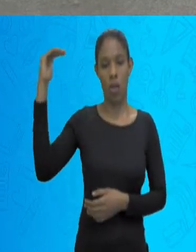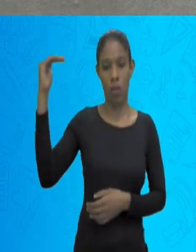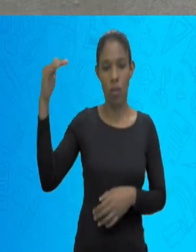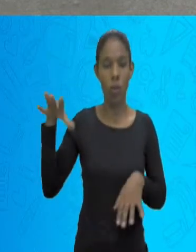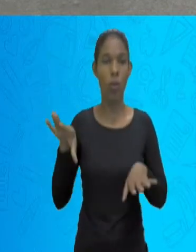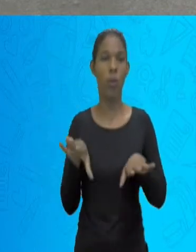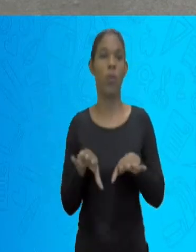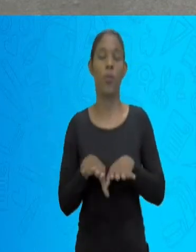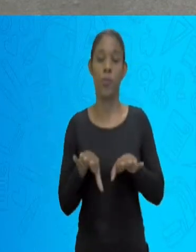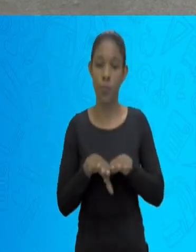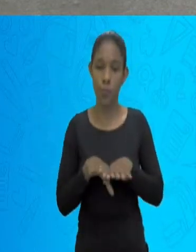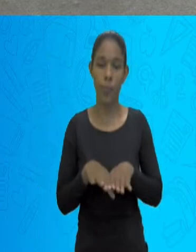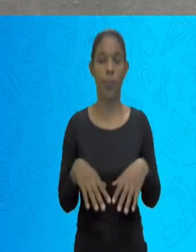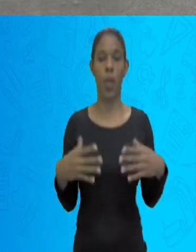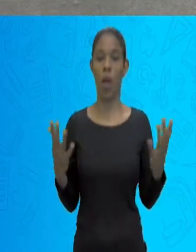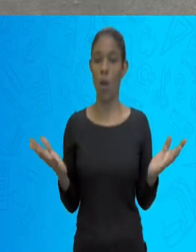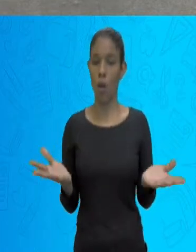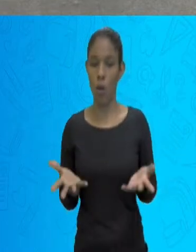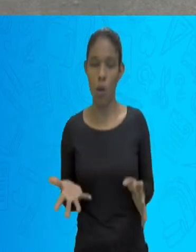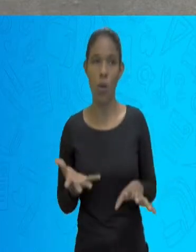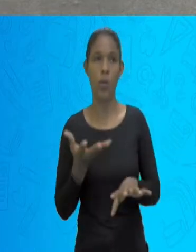as paisagens.